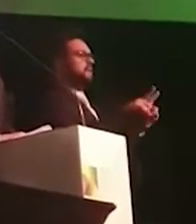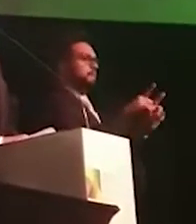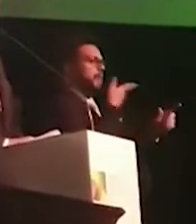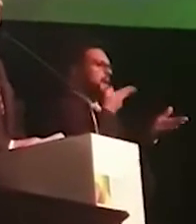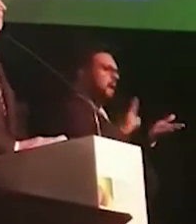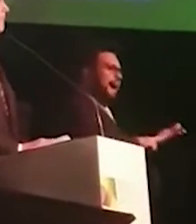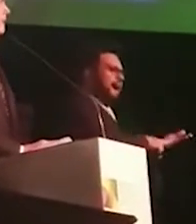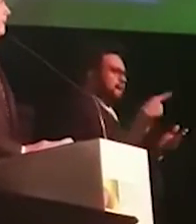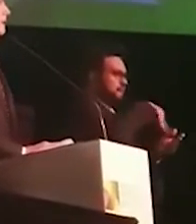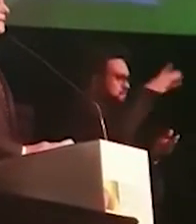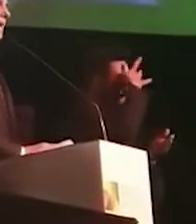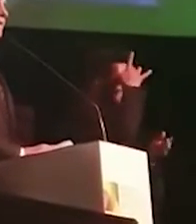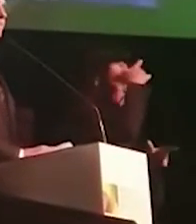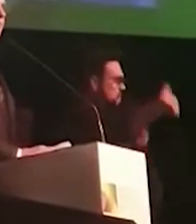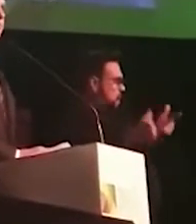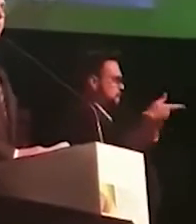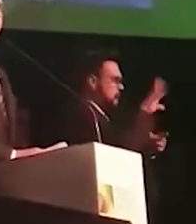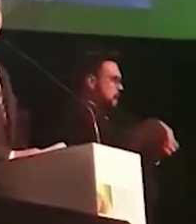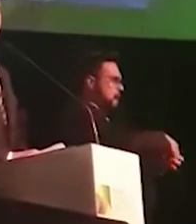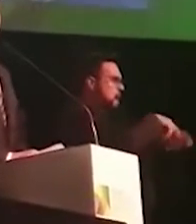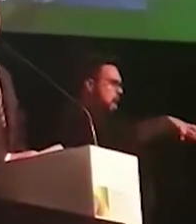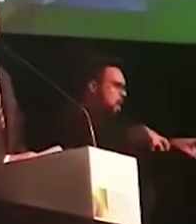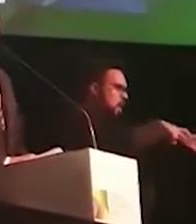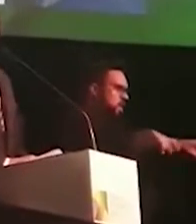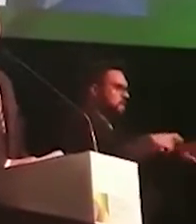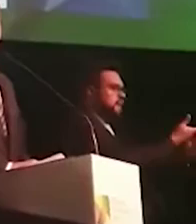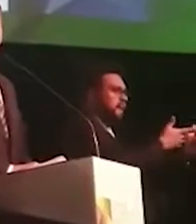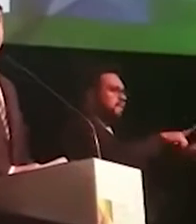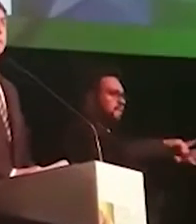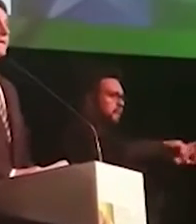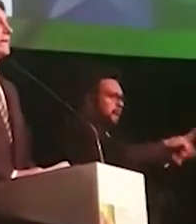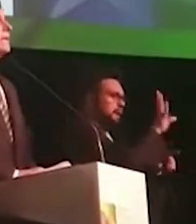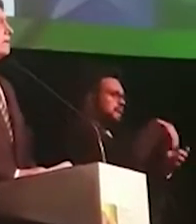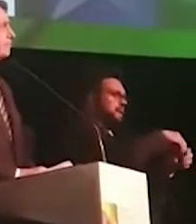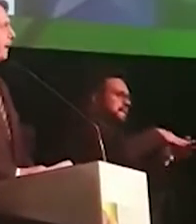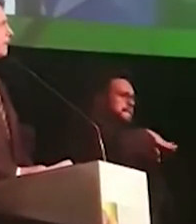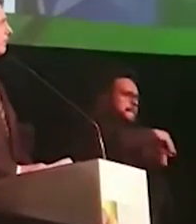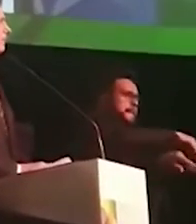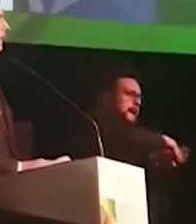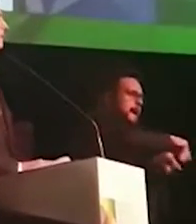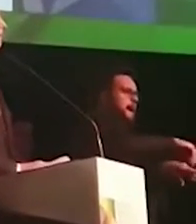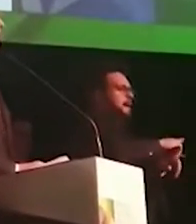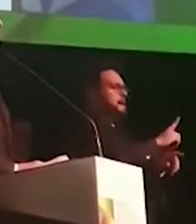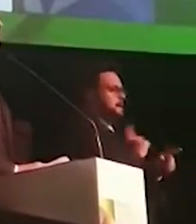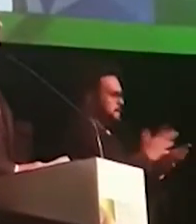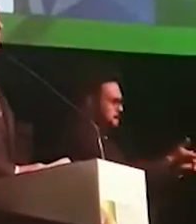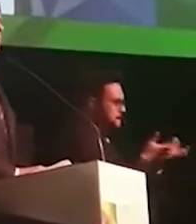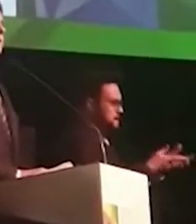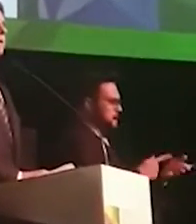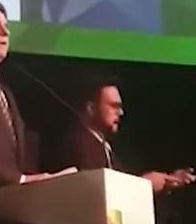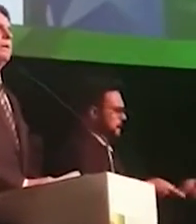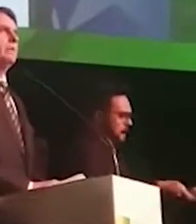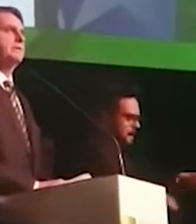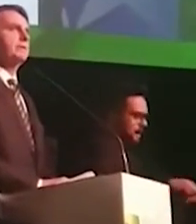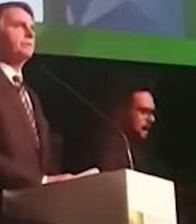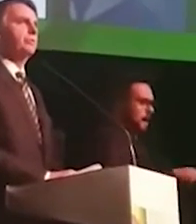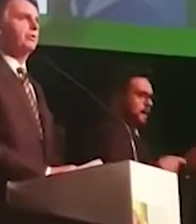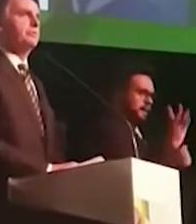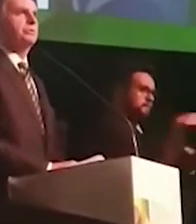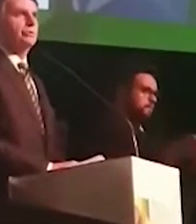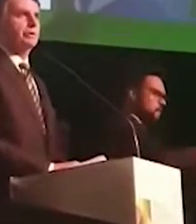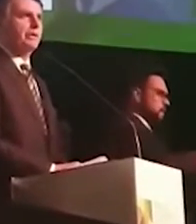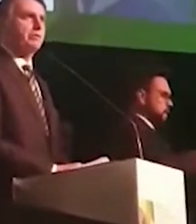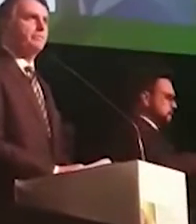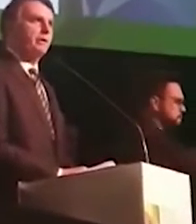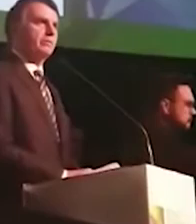agricultores índios que querem produzir em sua terra, que querem garimpar em sua terra também, Olha a questão do